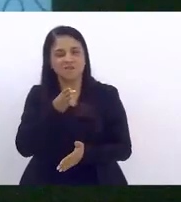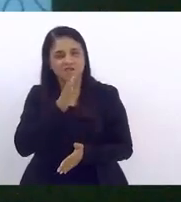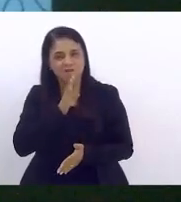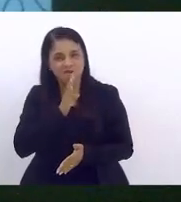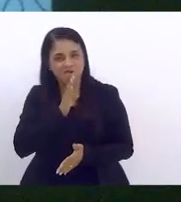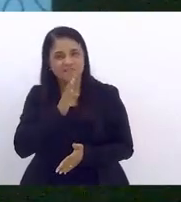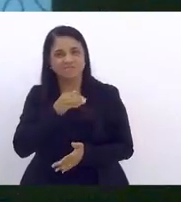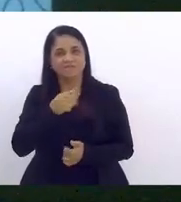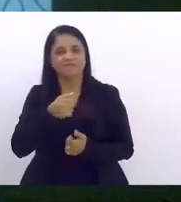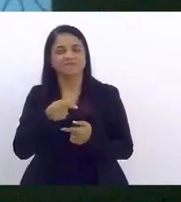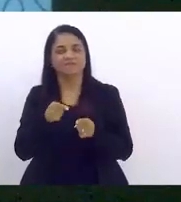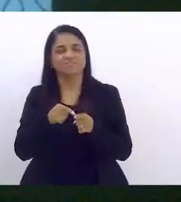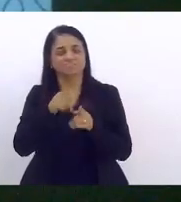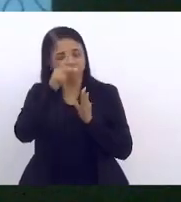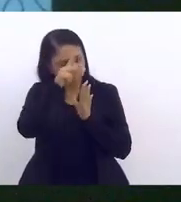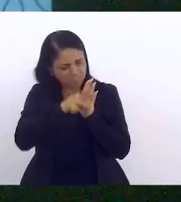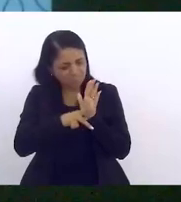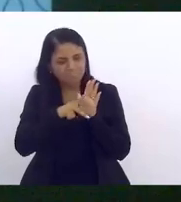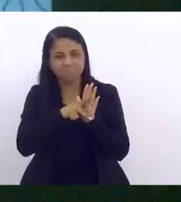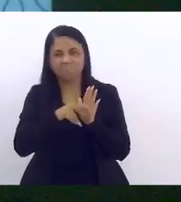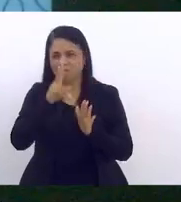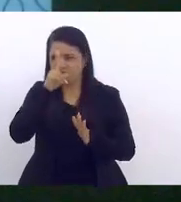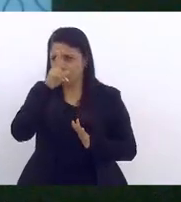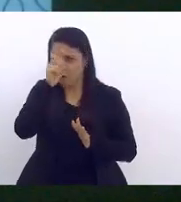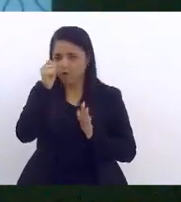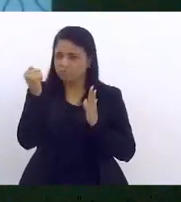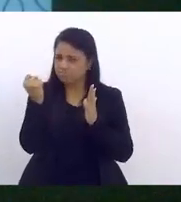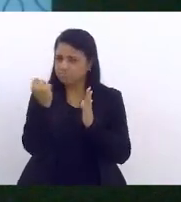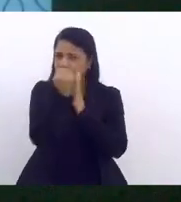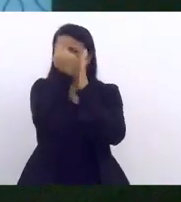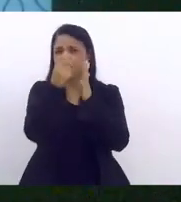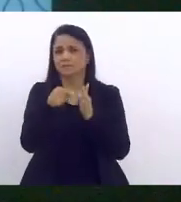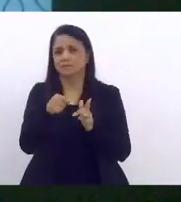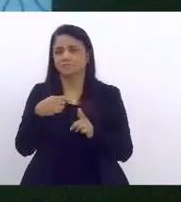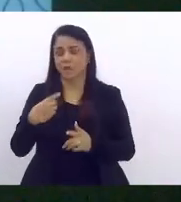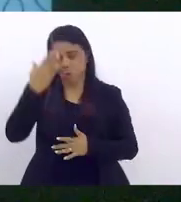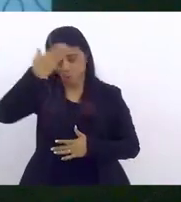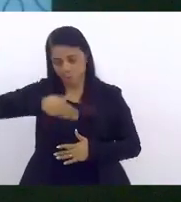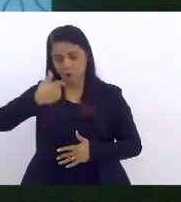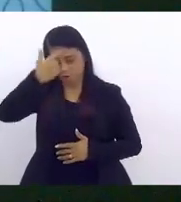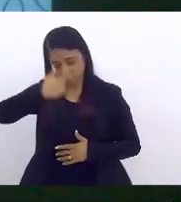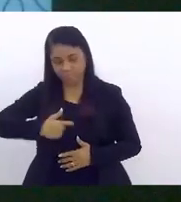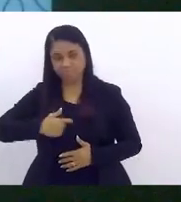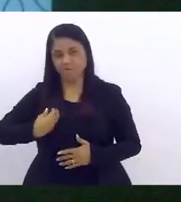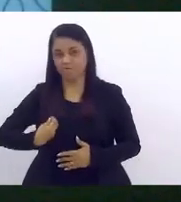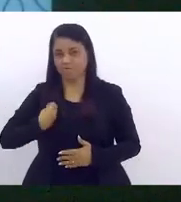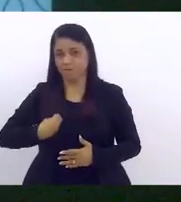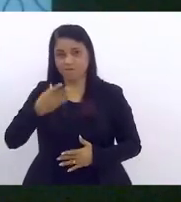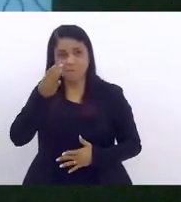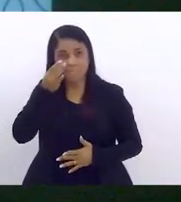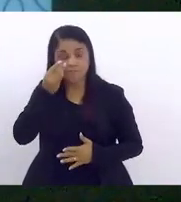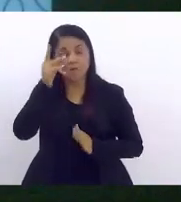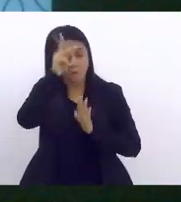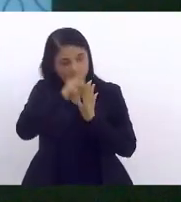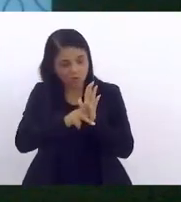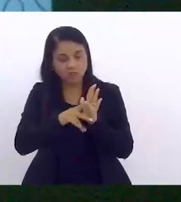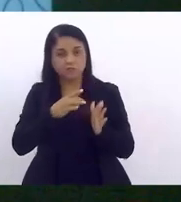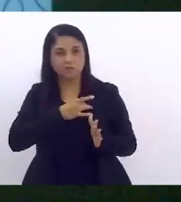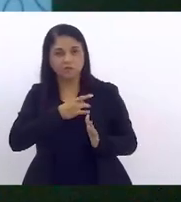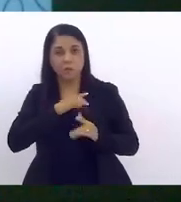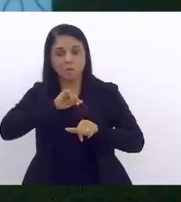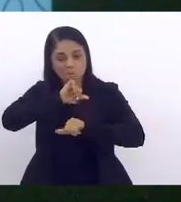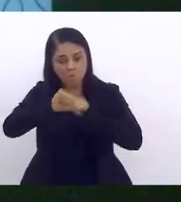é um projeto forte, impactante, e que eu sou a prova de que esse projeto de voluntariado muda